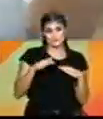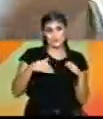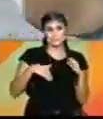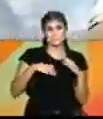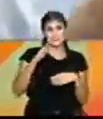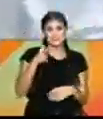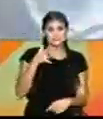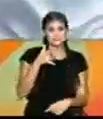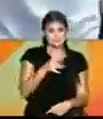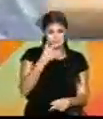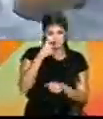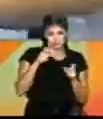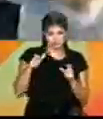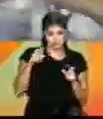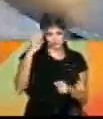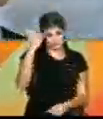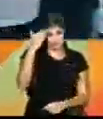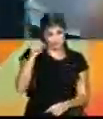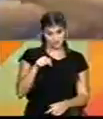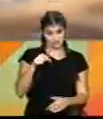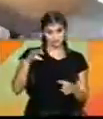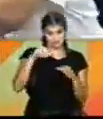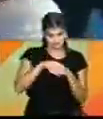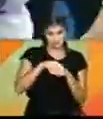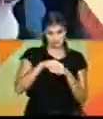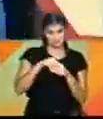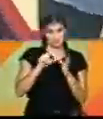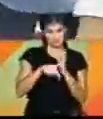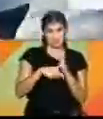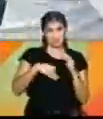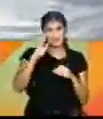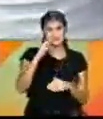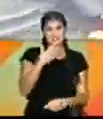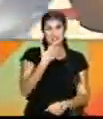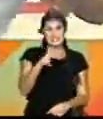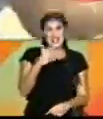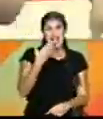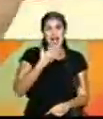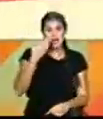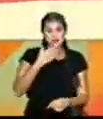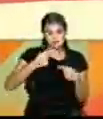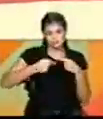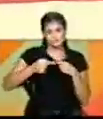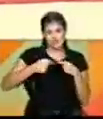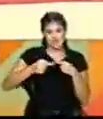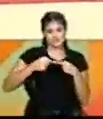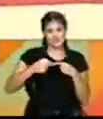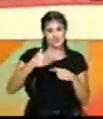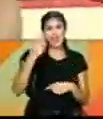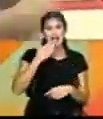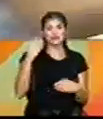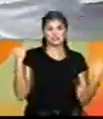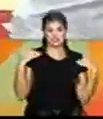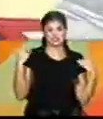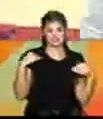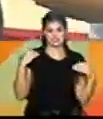1000 séniores envolvidos neste projeto em mais de 100 aulas por semana. Aulas de ginástica, aliás,